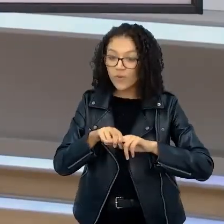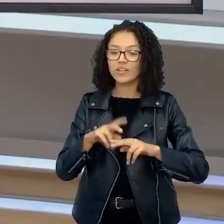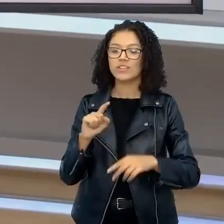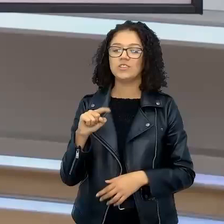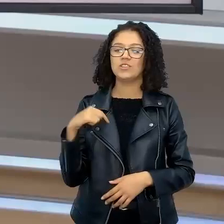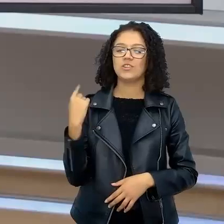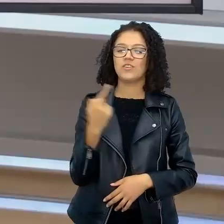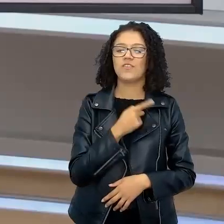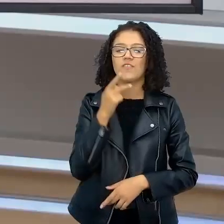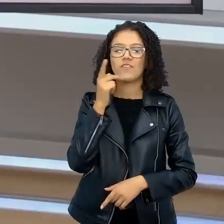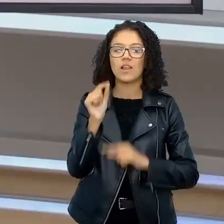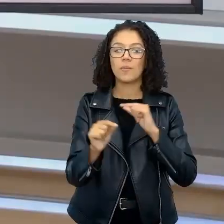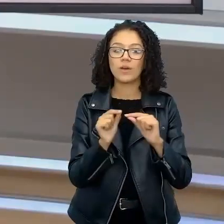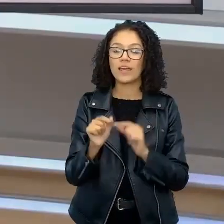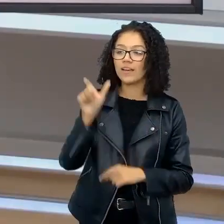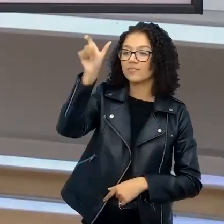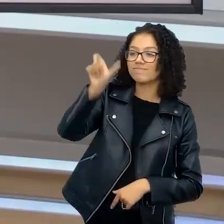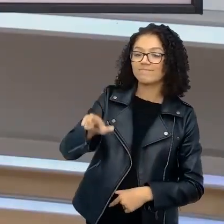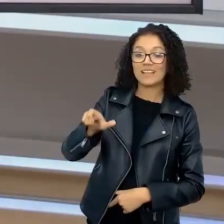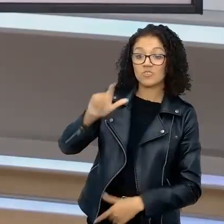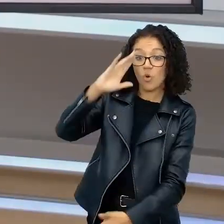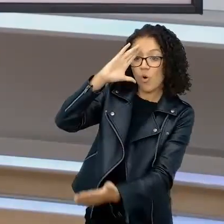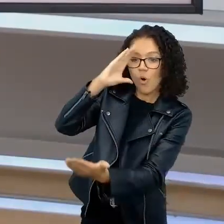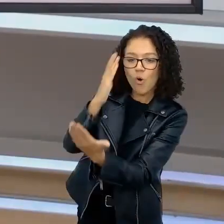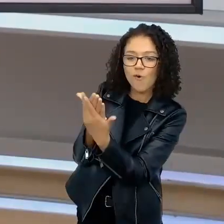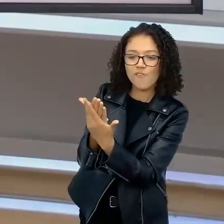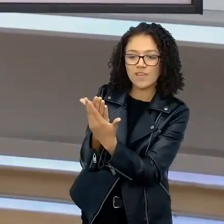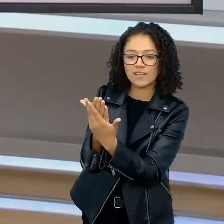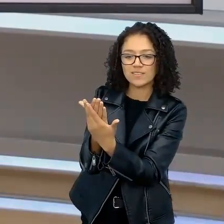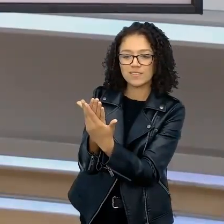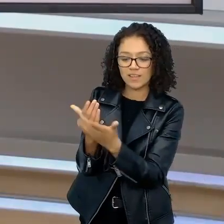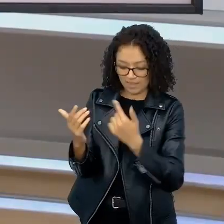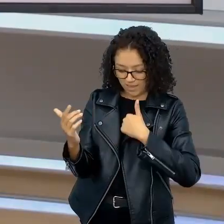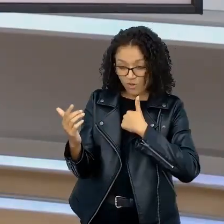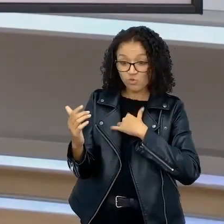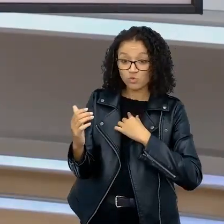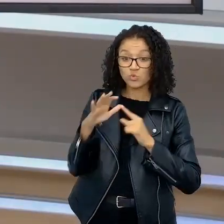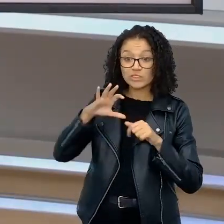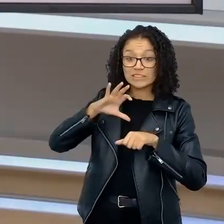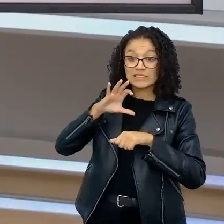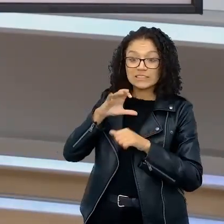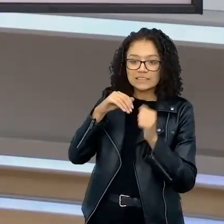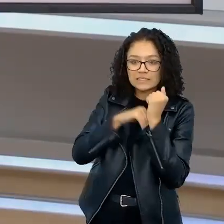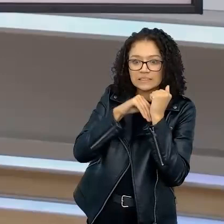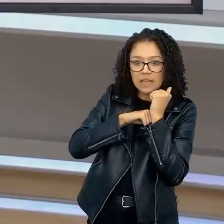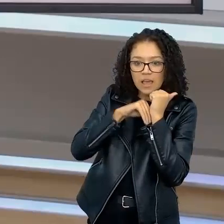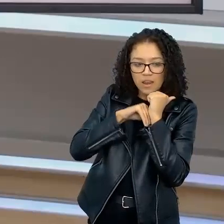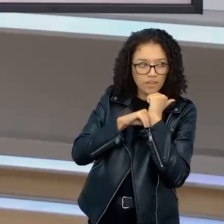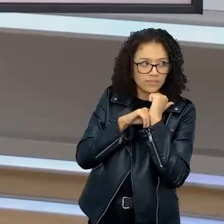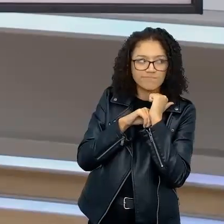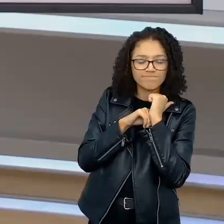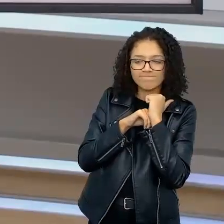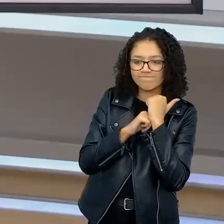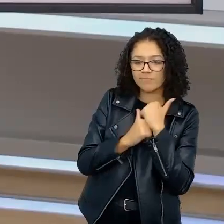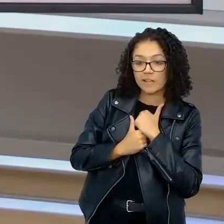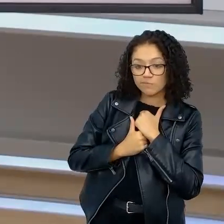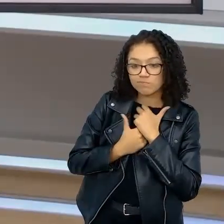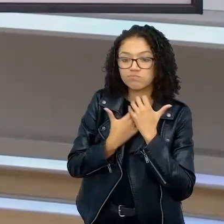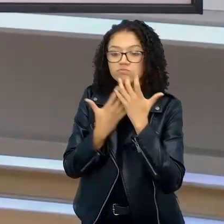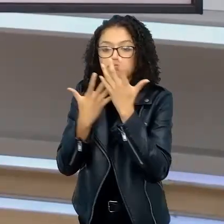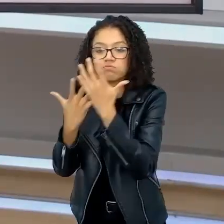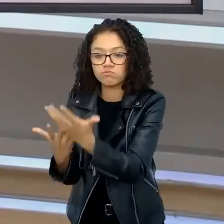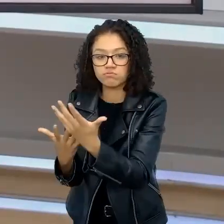de pessoa de confiança, porque ela confiou aquele segredo, né? Pensando que a violência, ela sempre